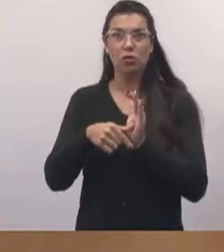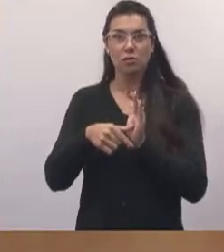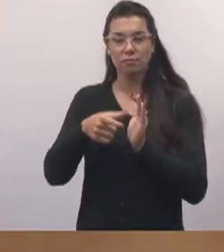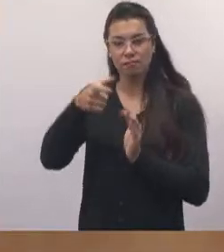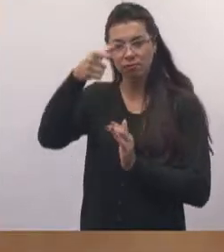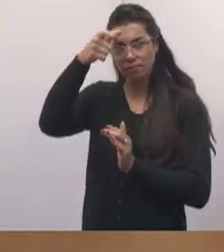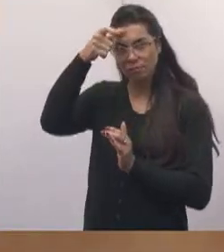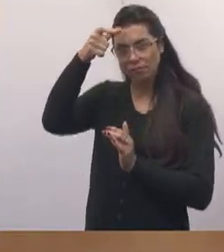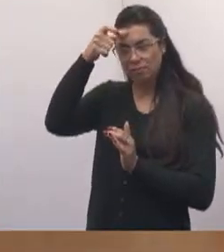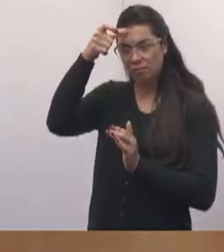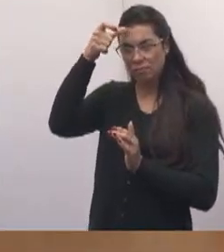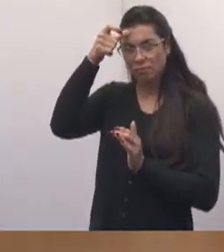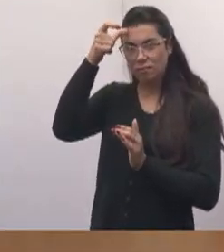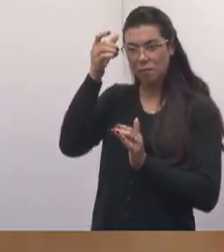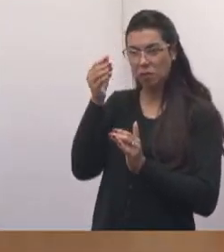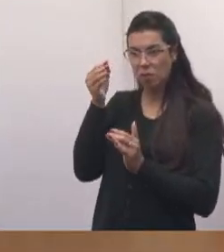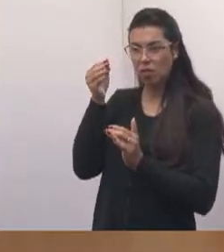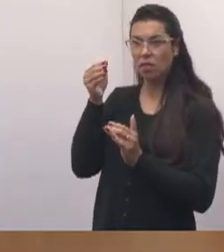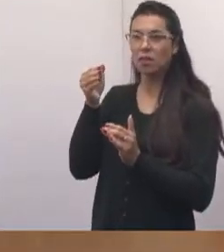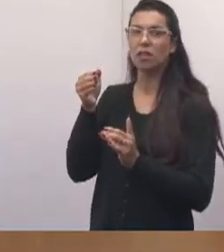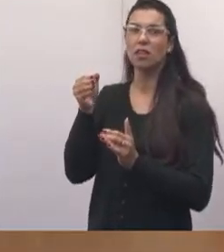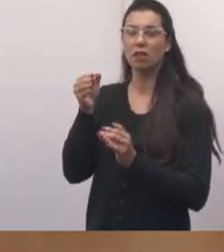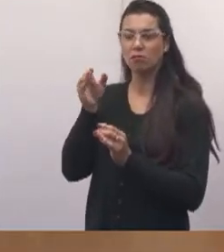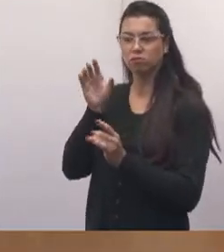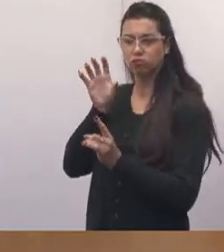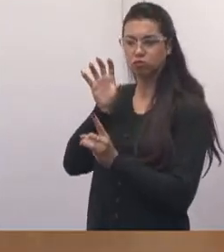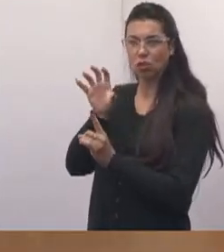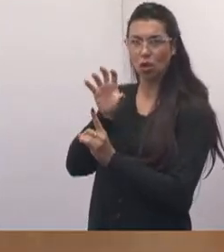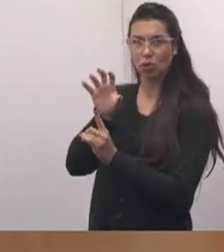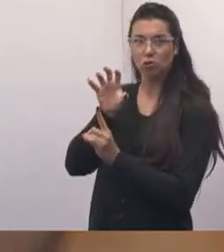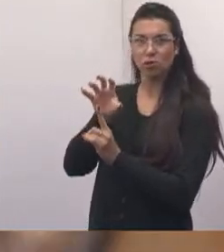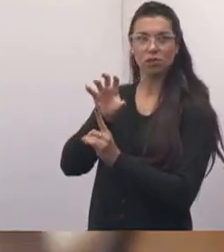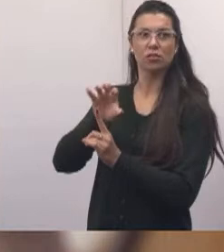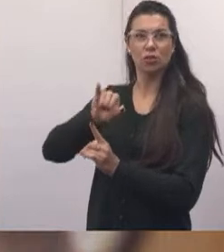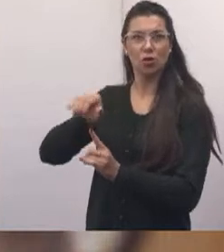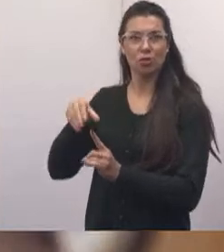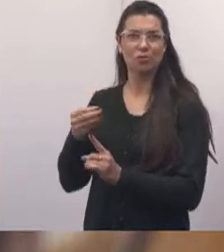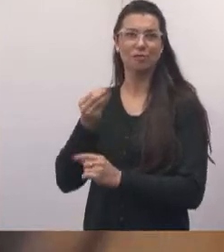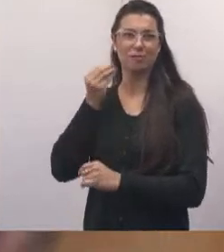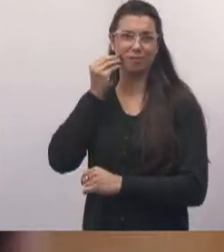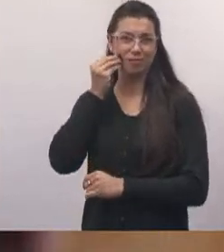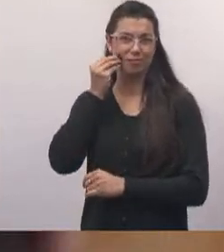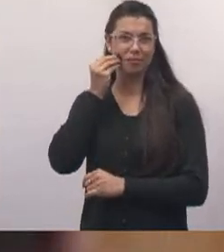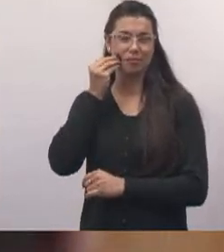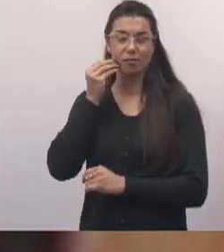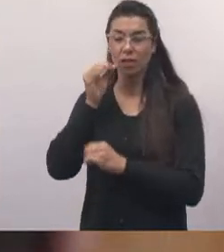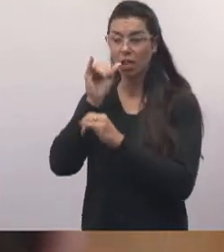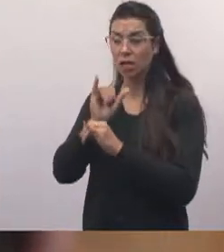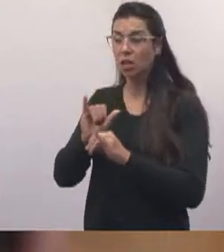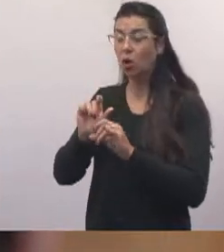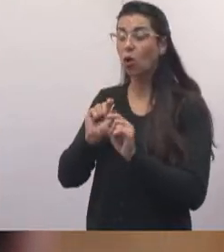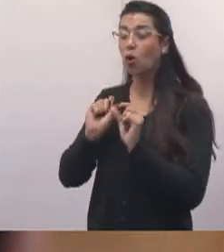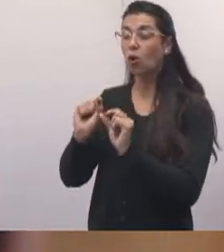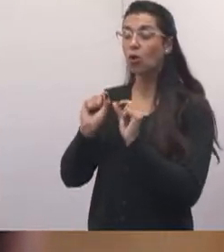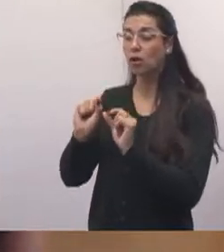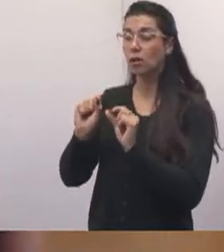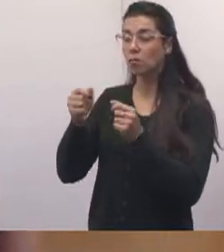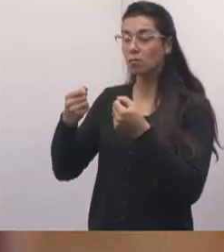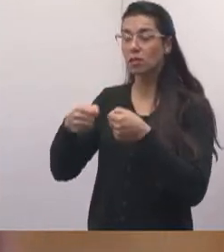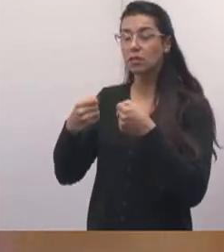Satanás entrou em Judas. Então Jesus lhe disse: o que tens que